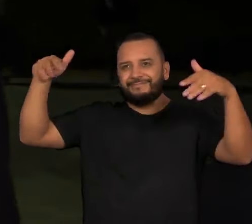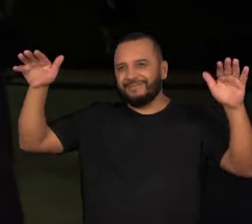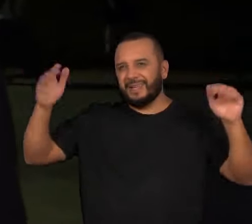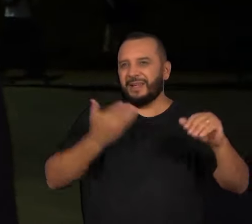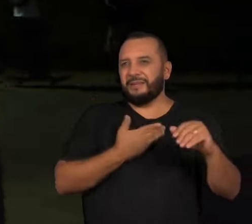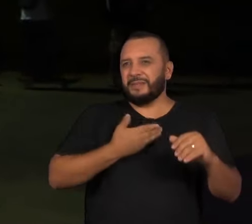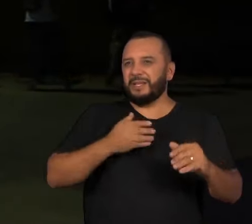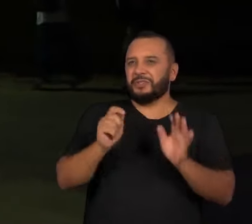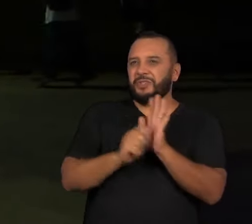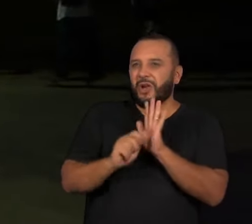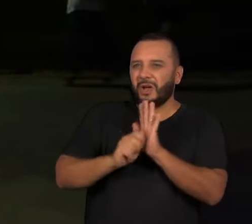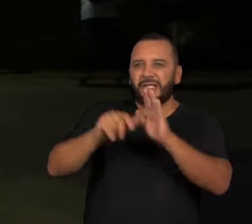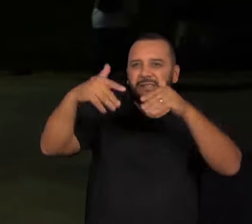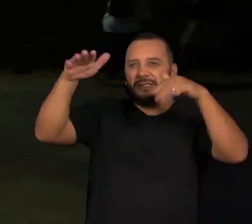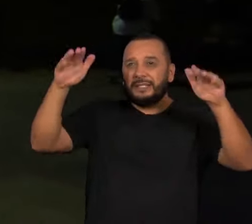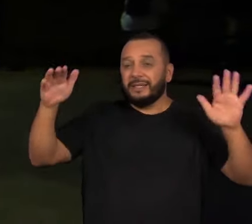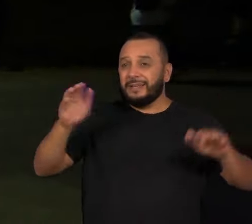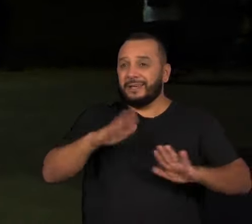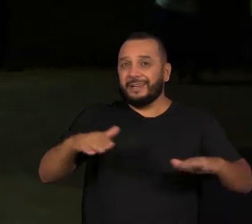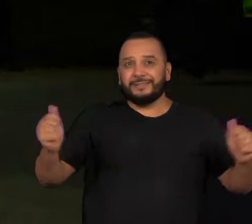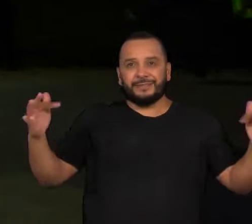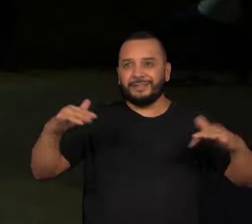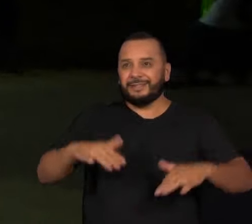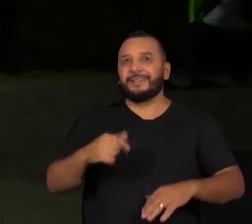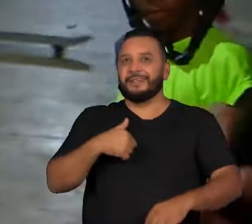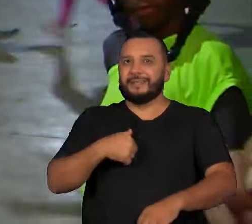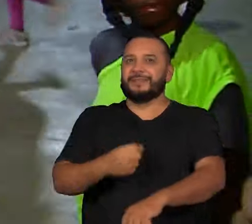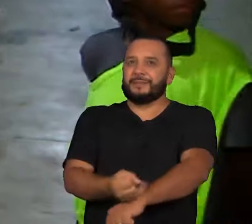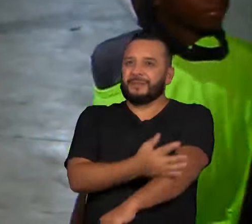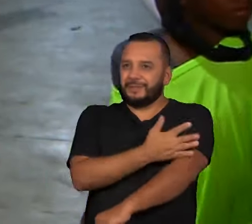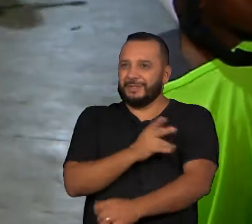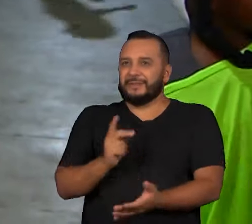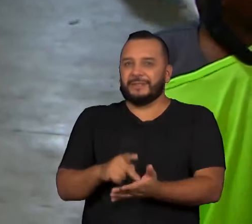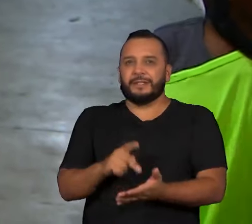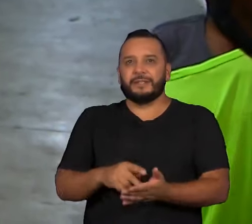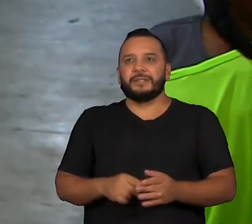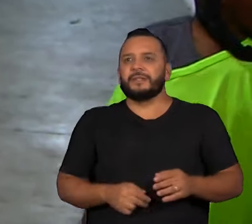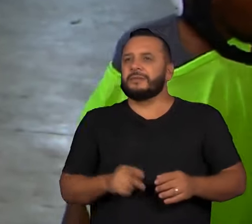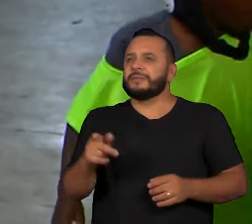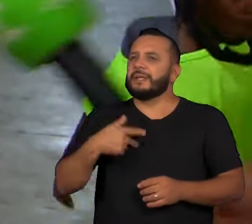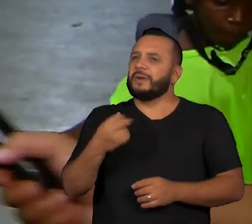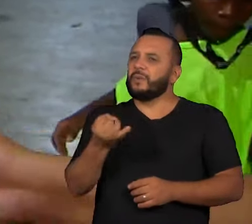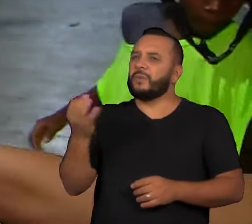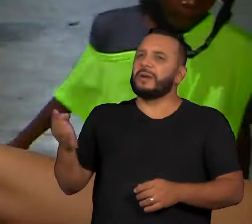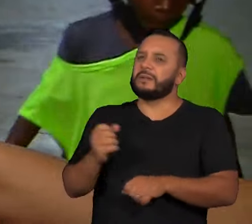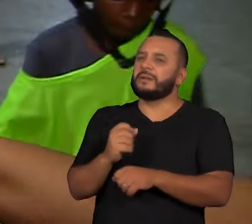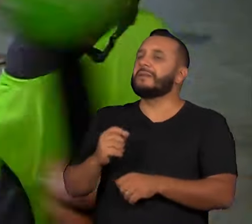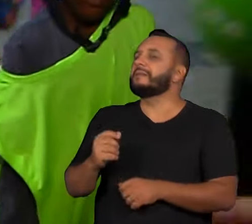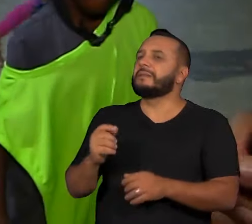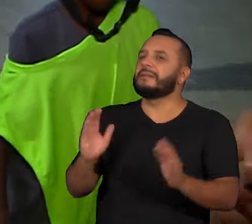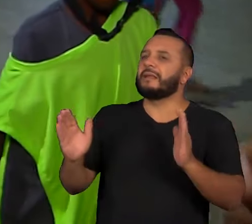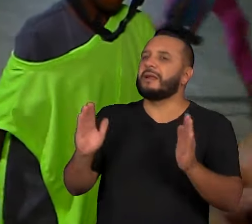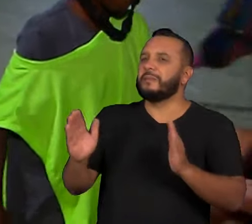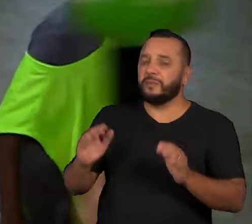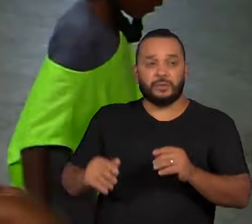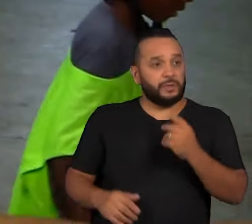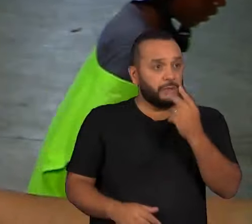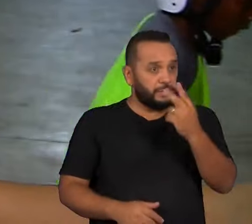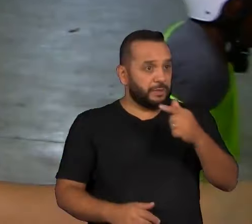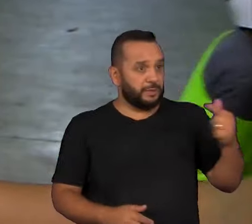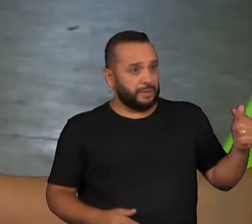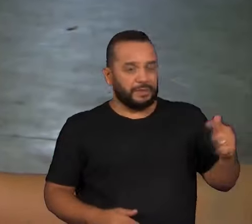amizade errada. E quando eu vi, de verdade, fiquei até emocionado. Você tá quanto tempo andando de skate? 2 semanas. Quase um profissional